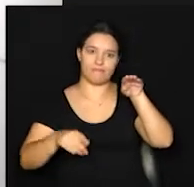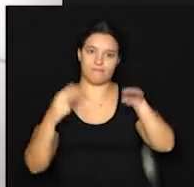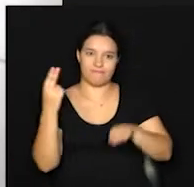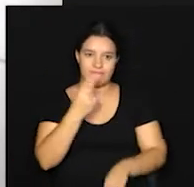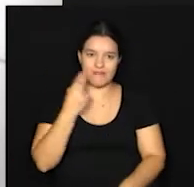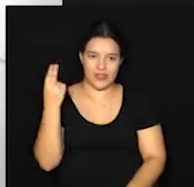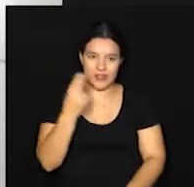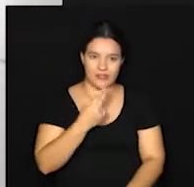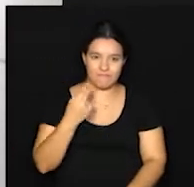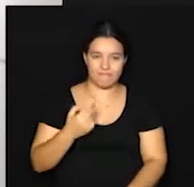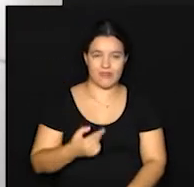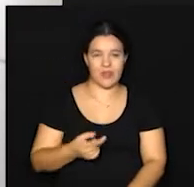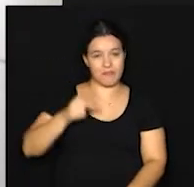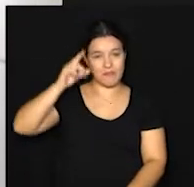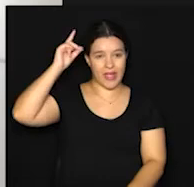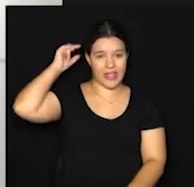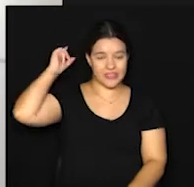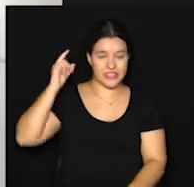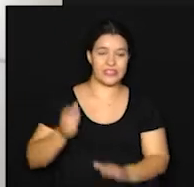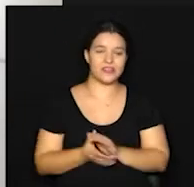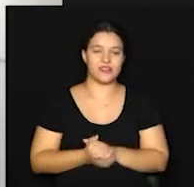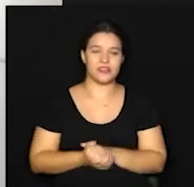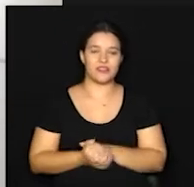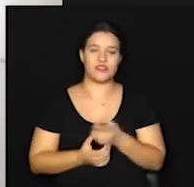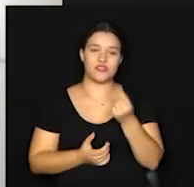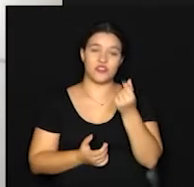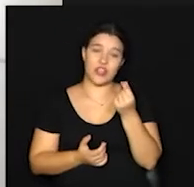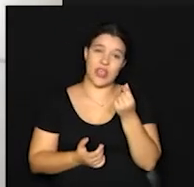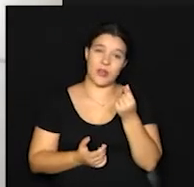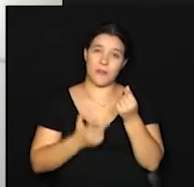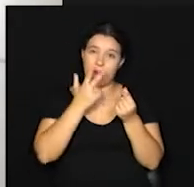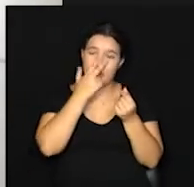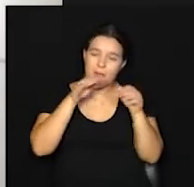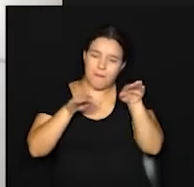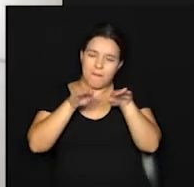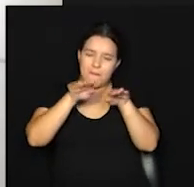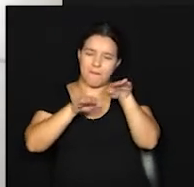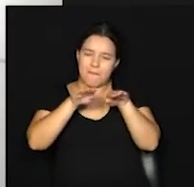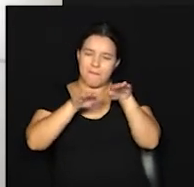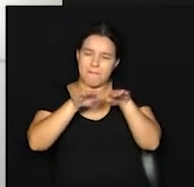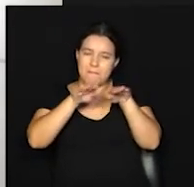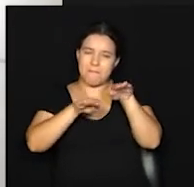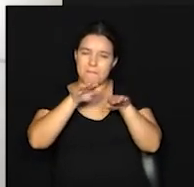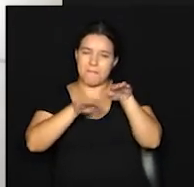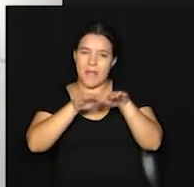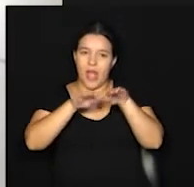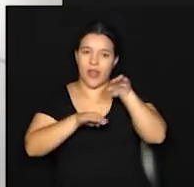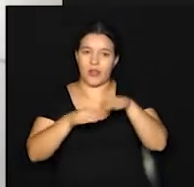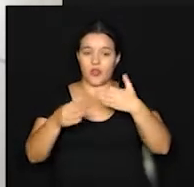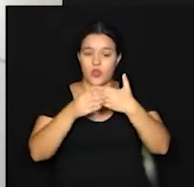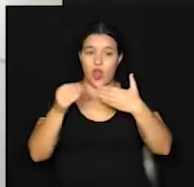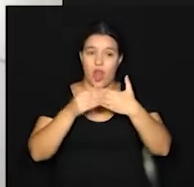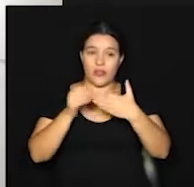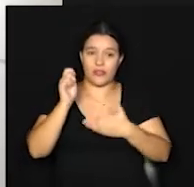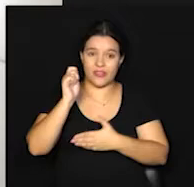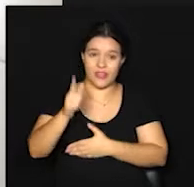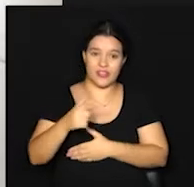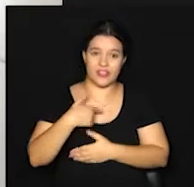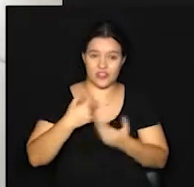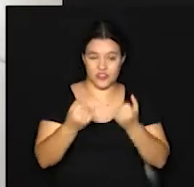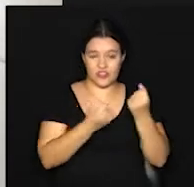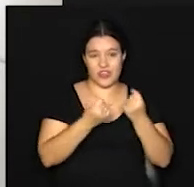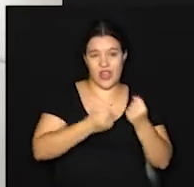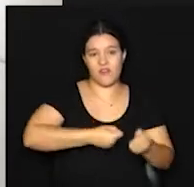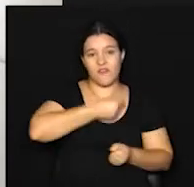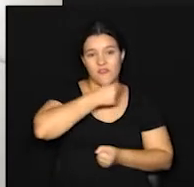conseguiria ter feito isso. Mas naquela época, né, como o dólar estava num preço muito acessível, eu tinha um carrinho velho,